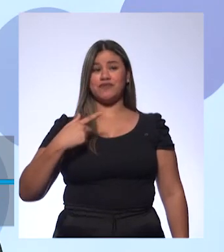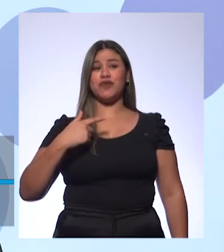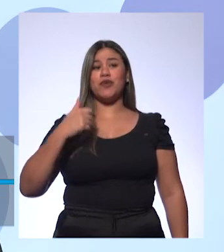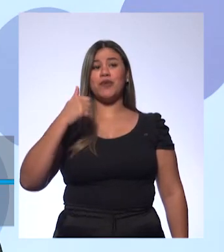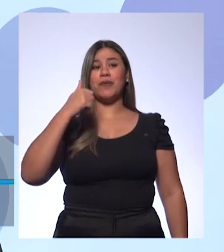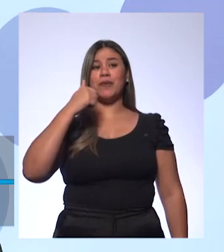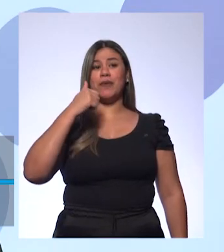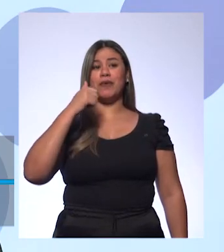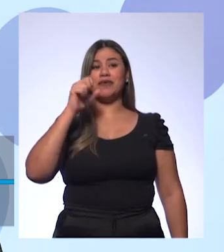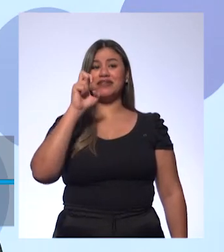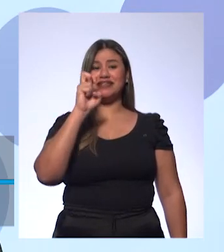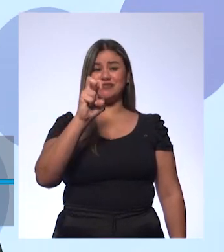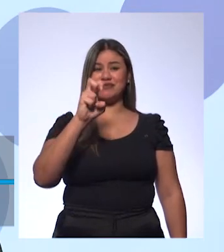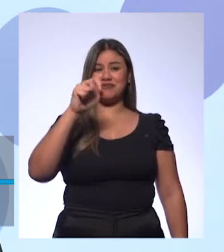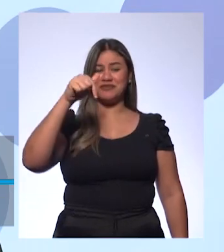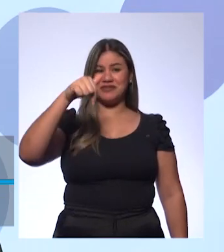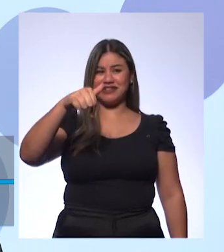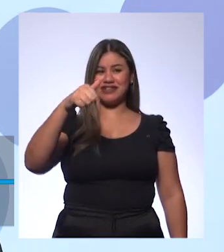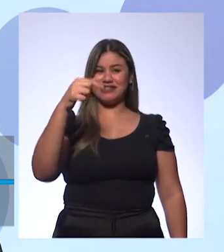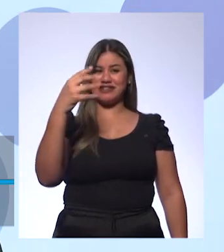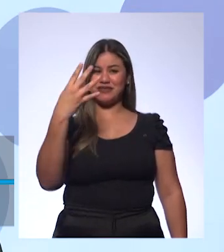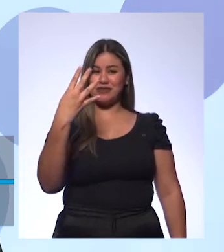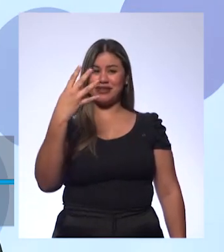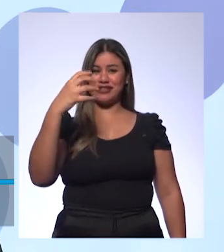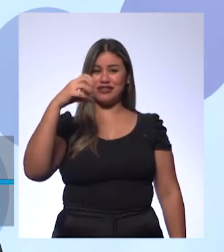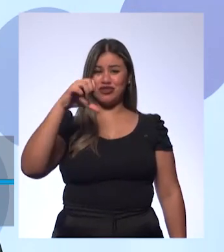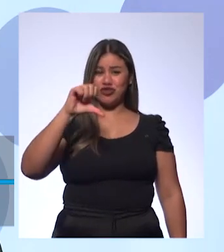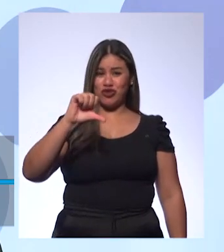de 5.749 meninas. Uau, Eu